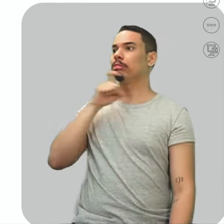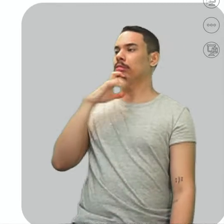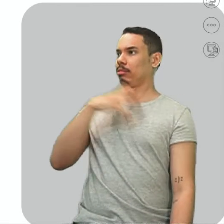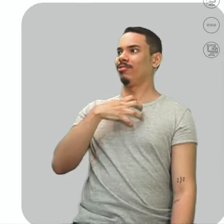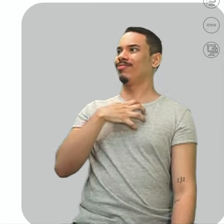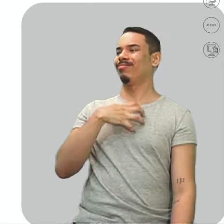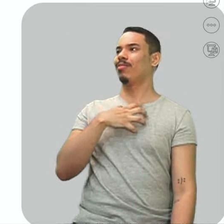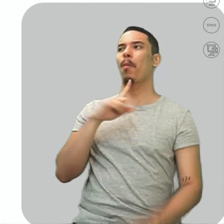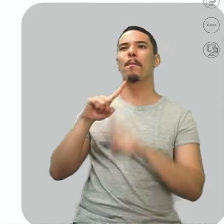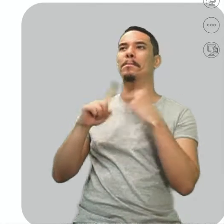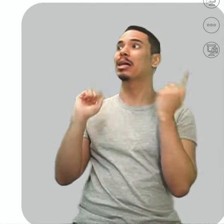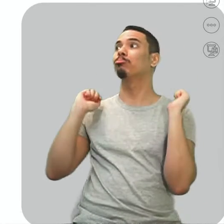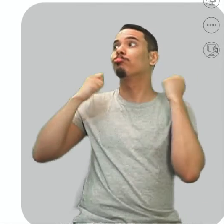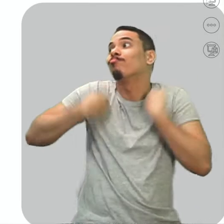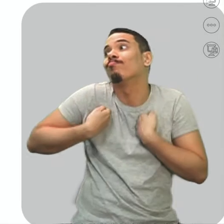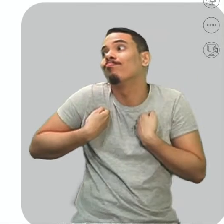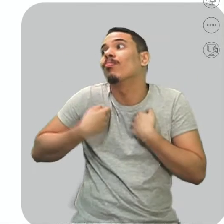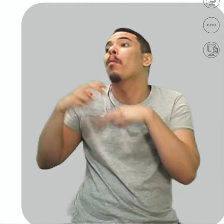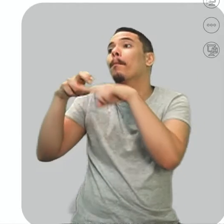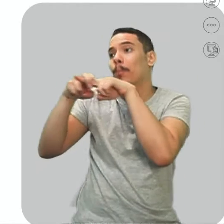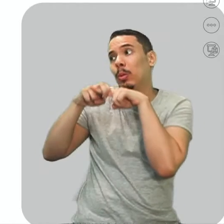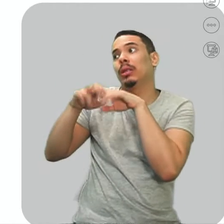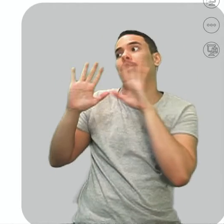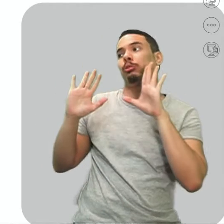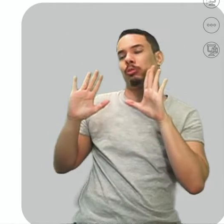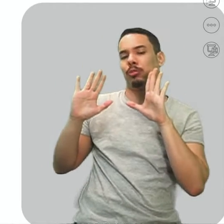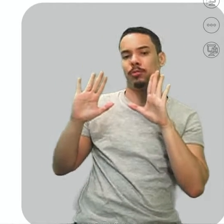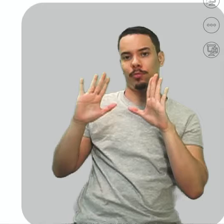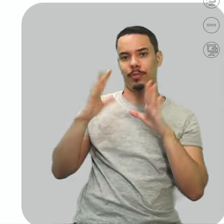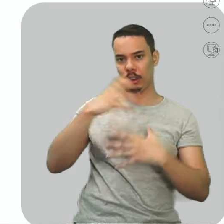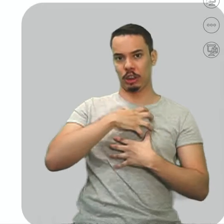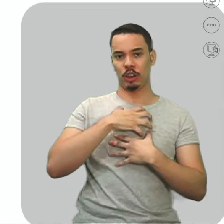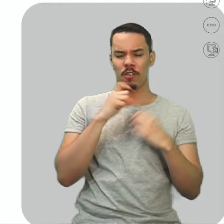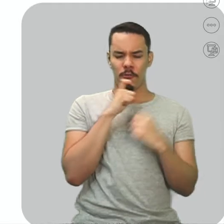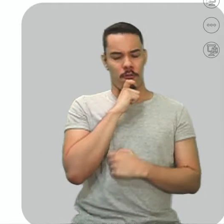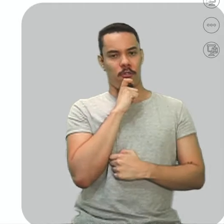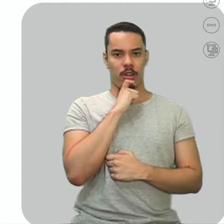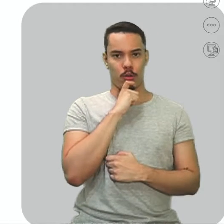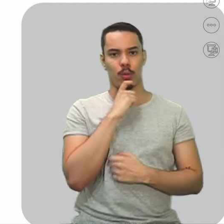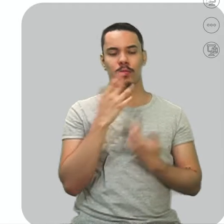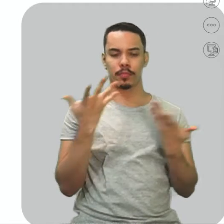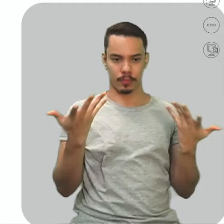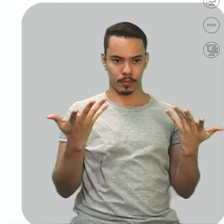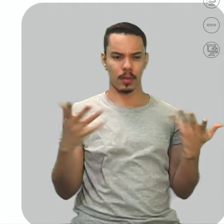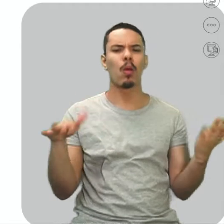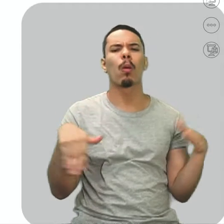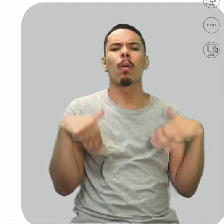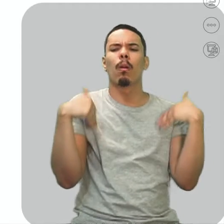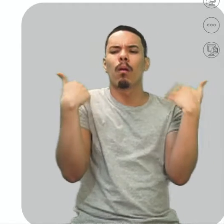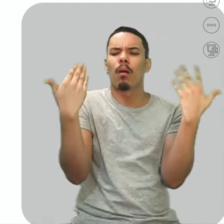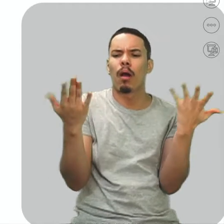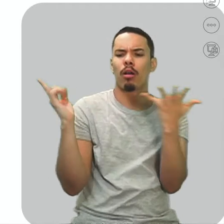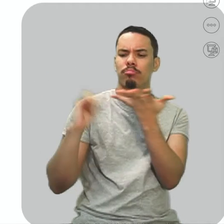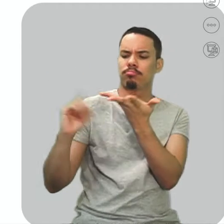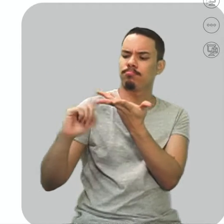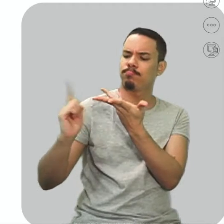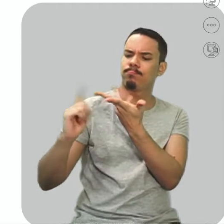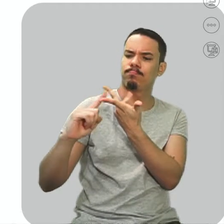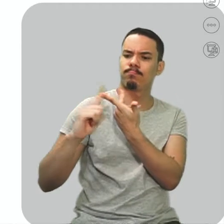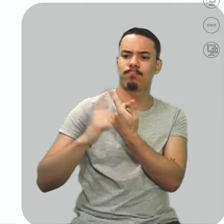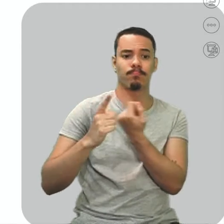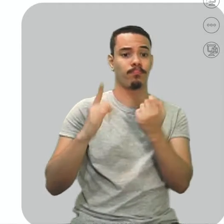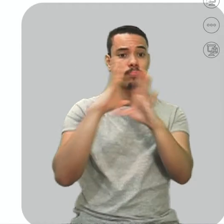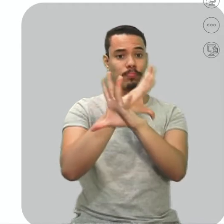ele estava assim agasalho por isso que ele sentiu o frio quais são né